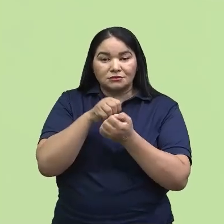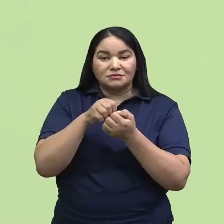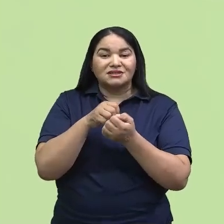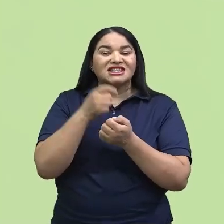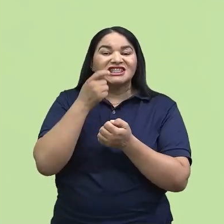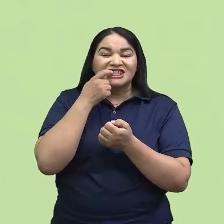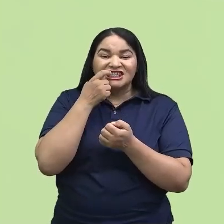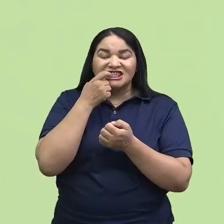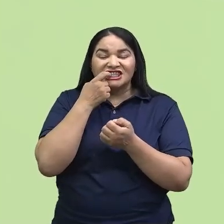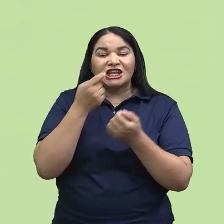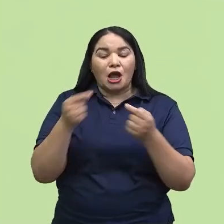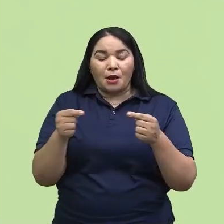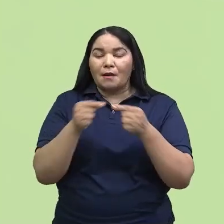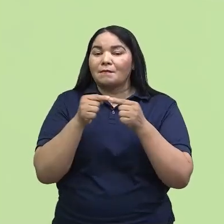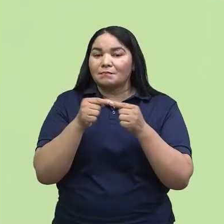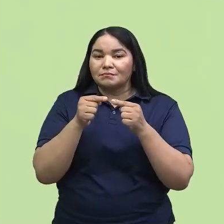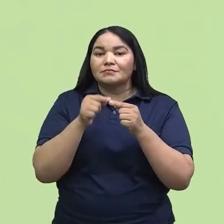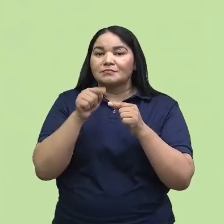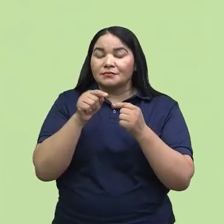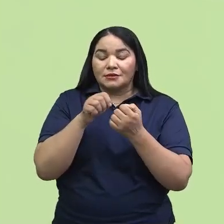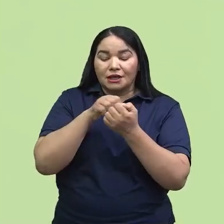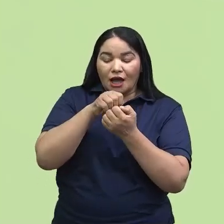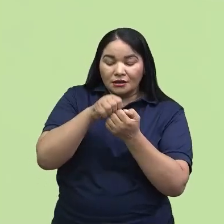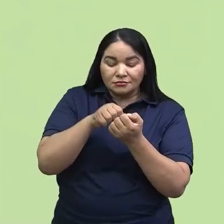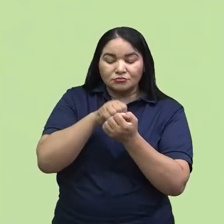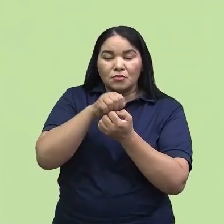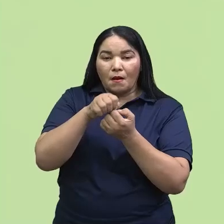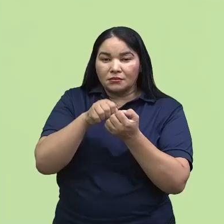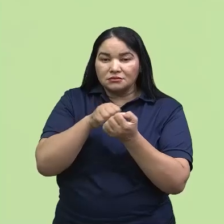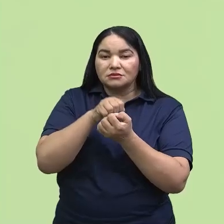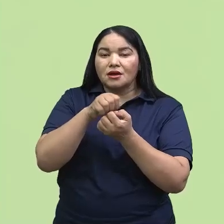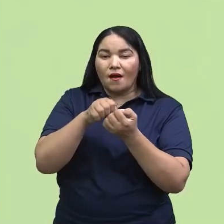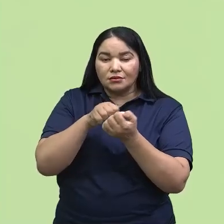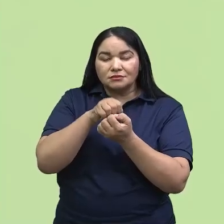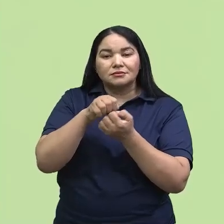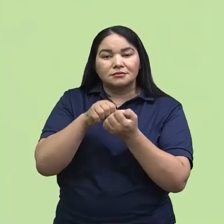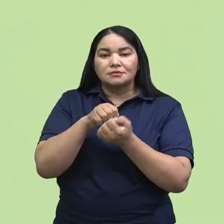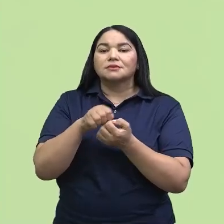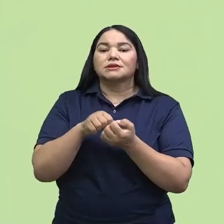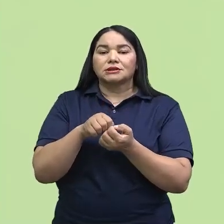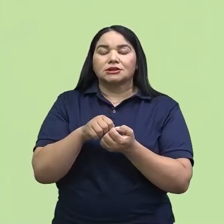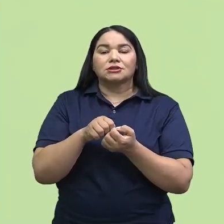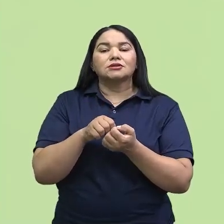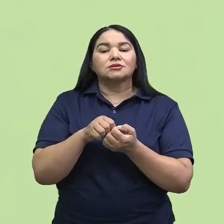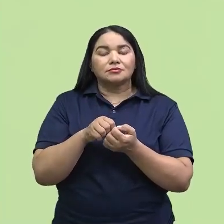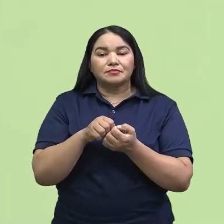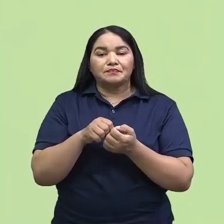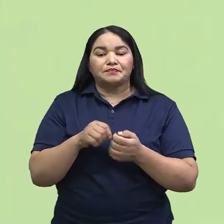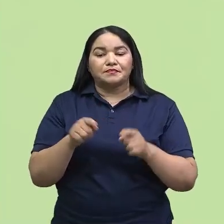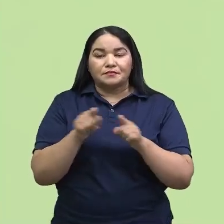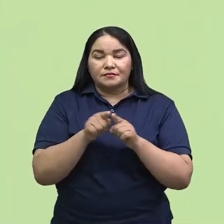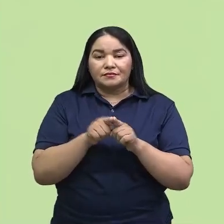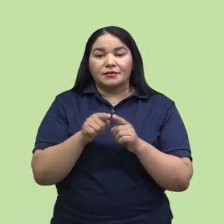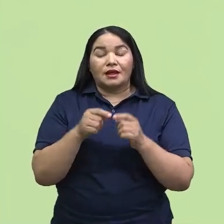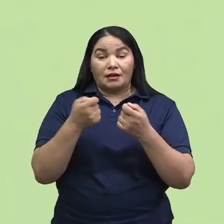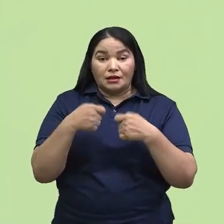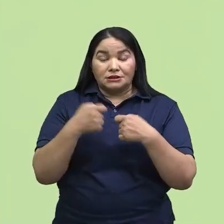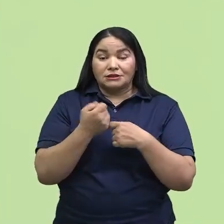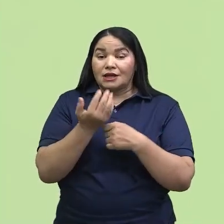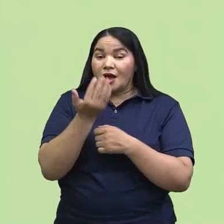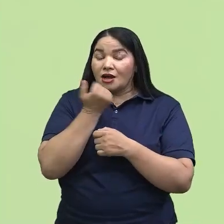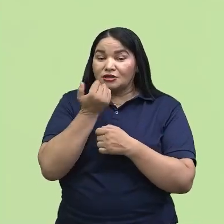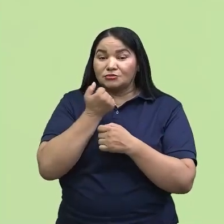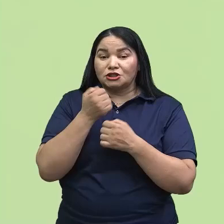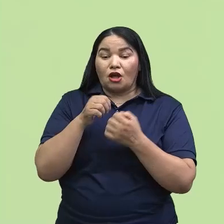né, adequada, né? Ela é ajustada justamente para essa alimentação. Então a gente tem ali os nossos dentes que vão cortar o alimento,